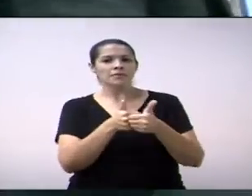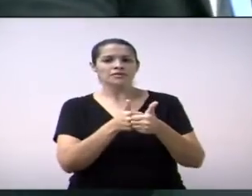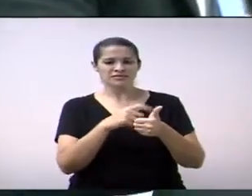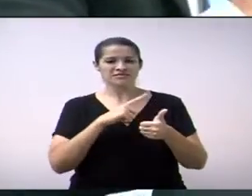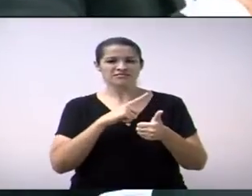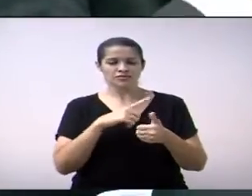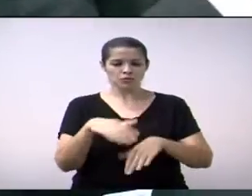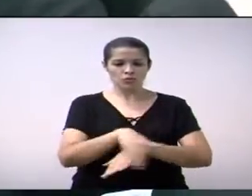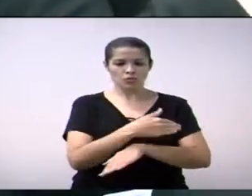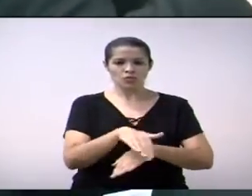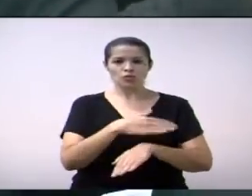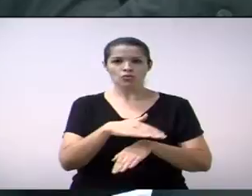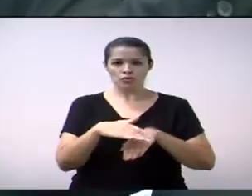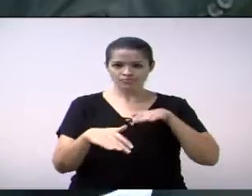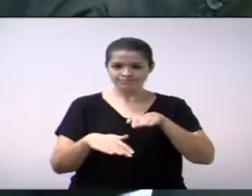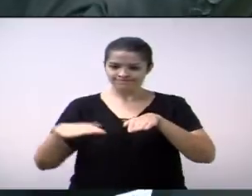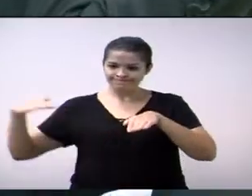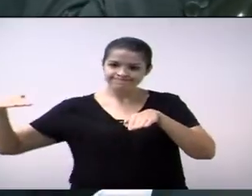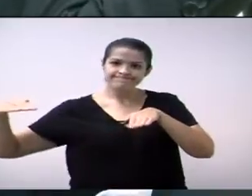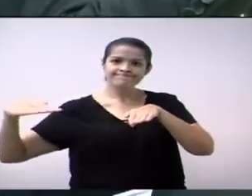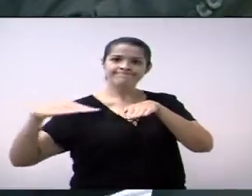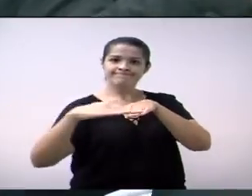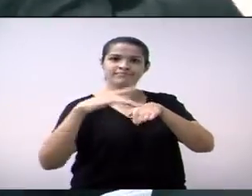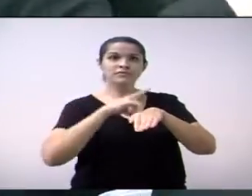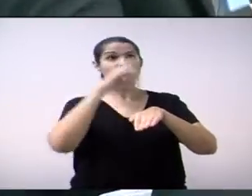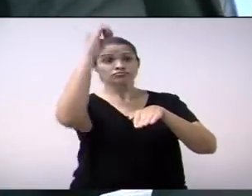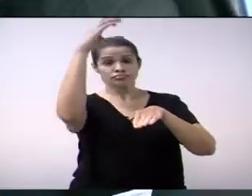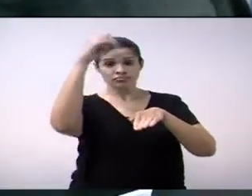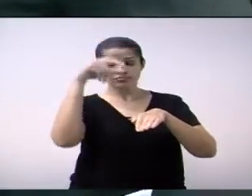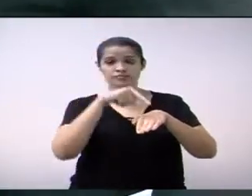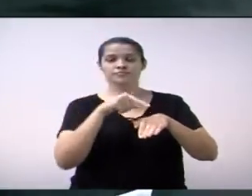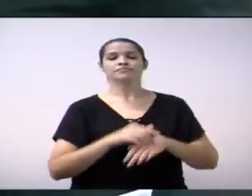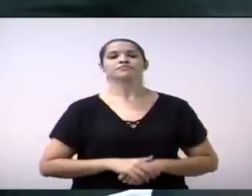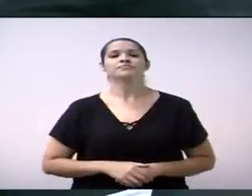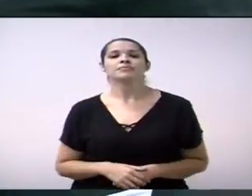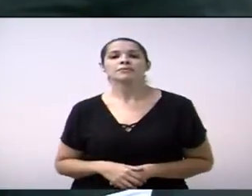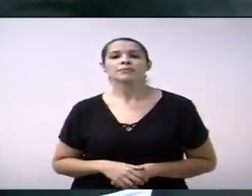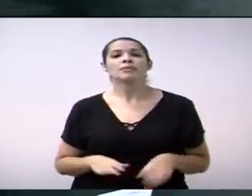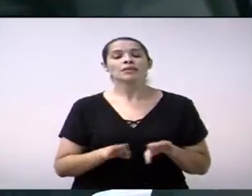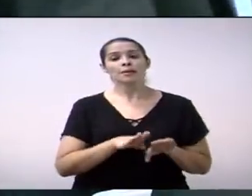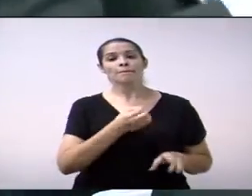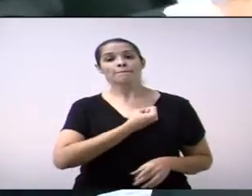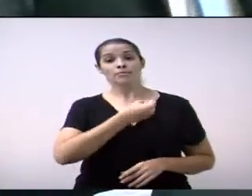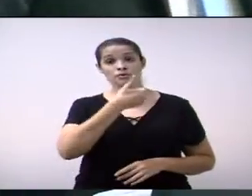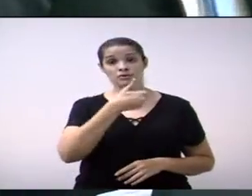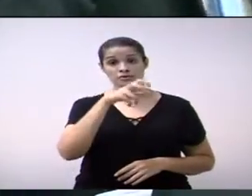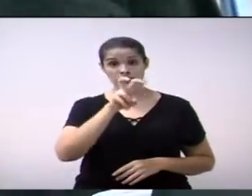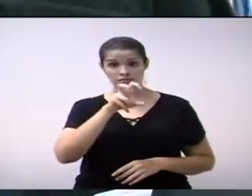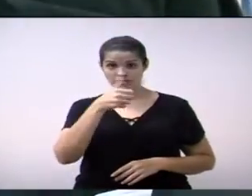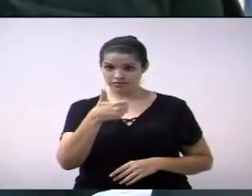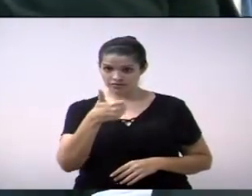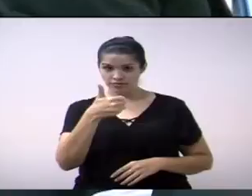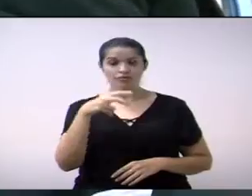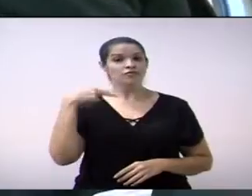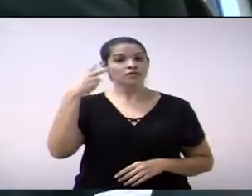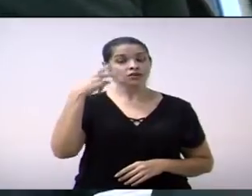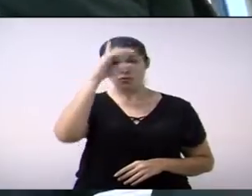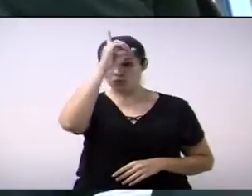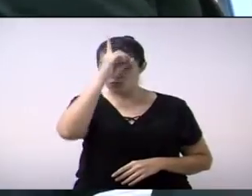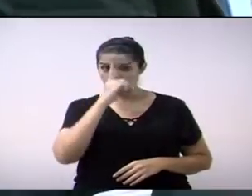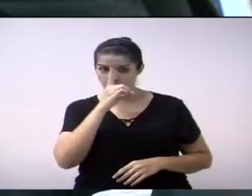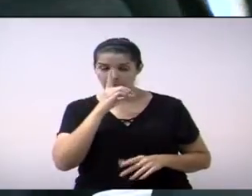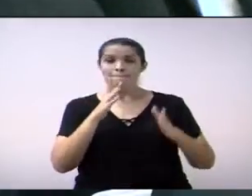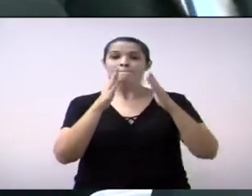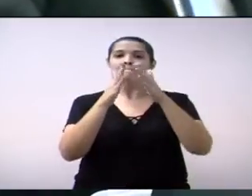Rua das Rosas com a Rua das Magnólias, no bairro Presidente Médici. De número 151, do vereador Loira, solicitando ao Executivo